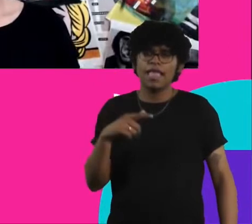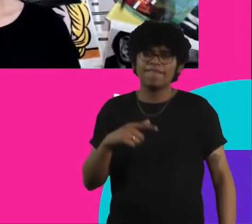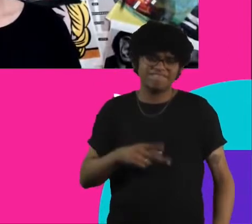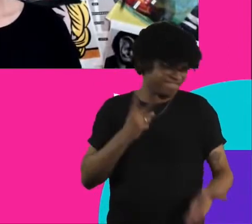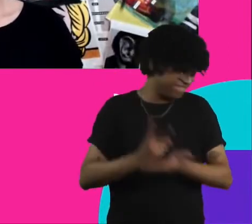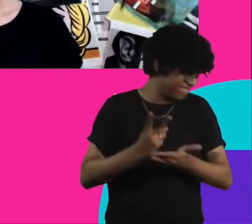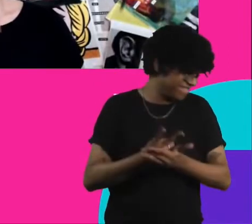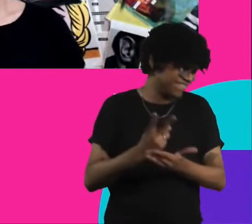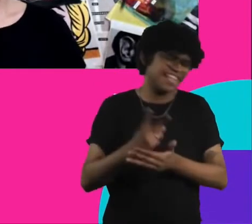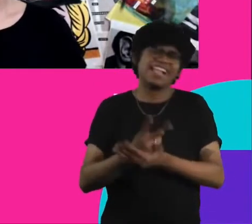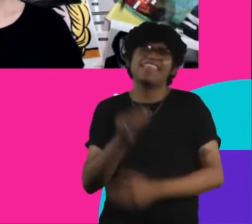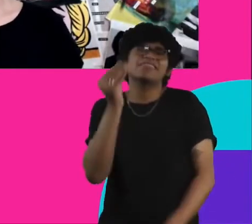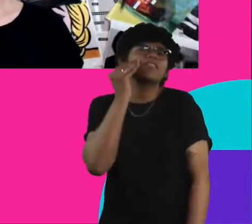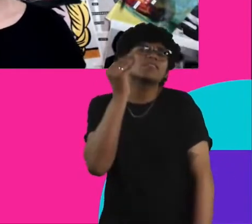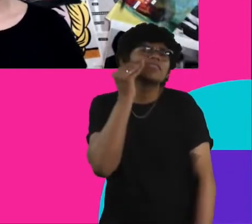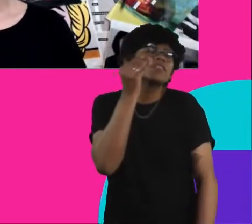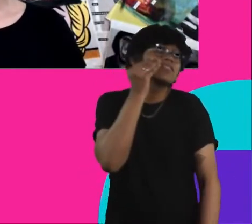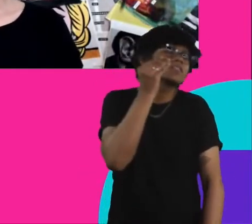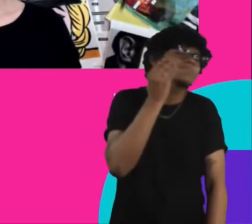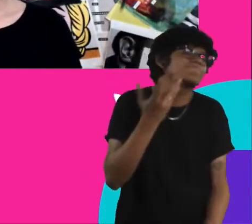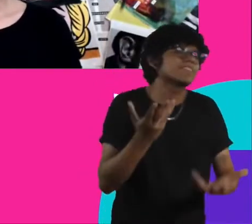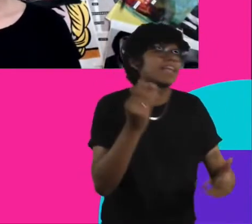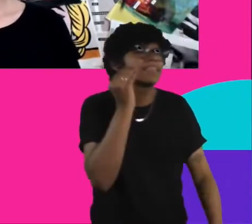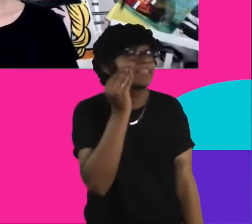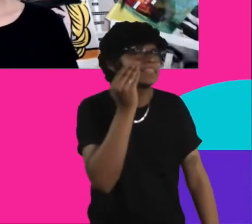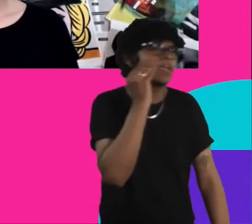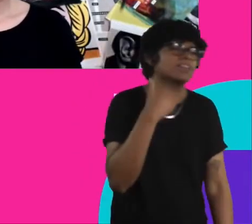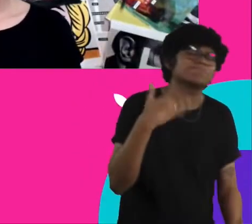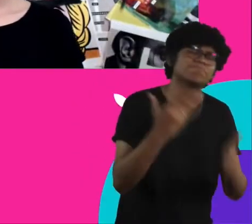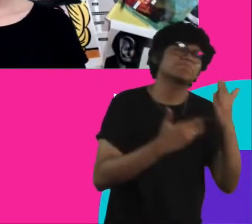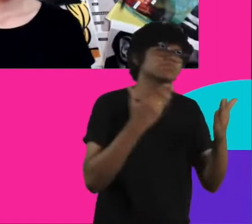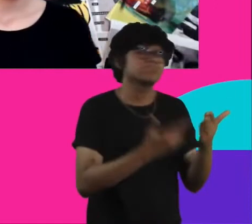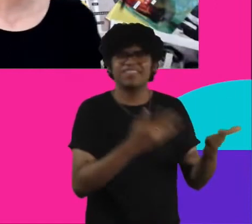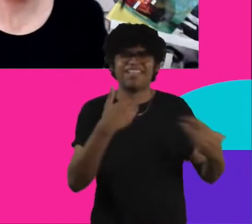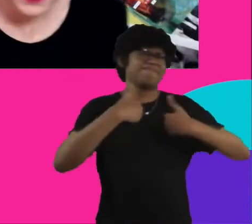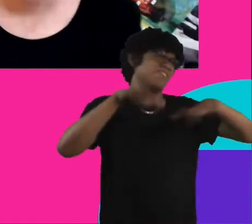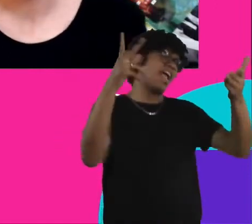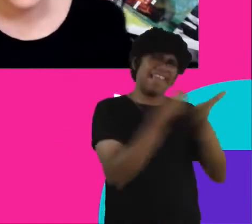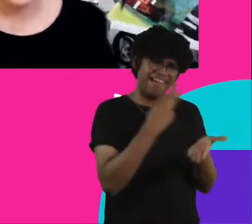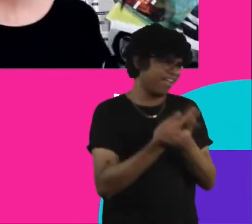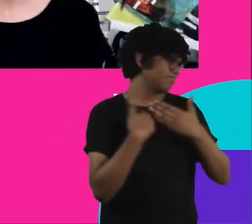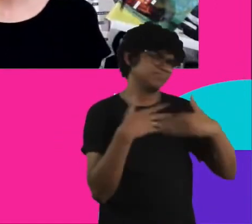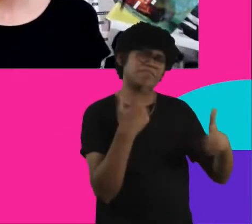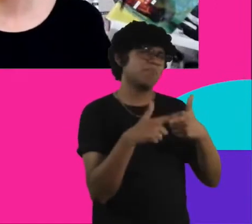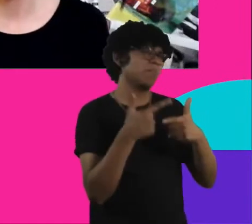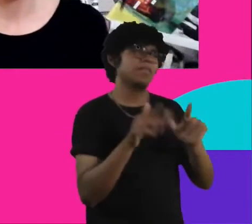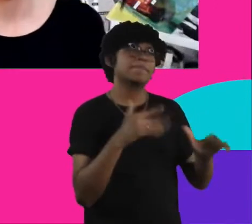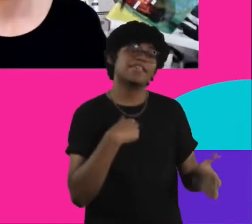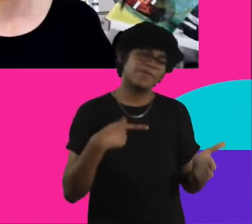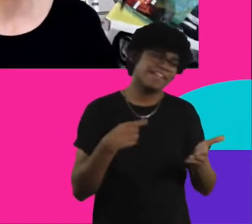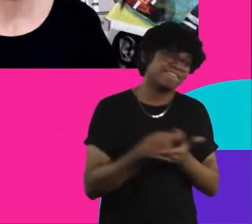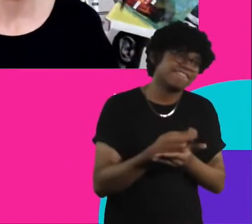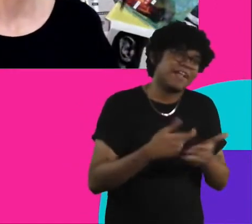tentar. Tentar. Acordar todo dia e dane-se que eu vou errar. Não tem problema que eu vou errar, mas eu vou aqui